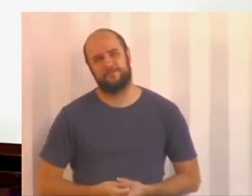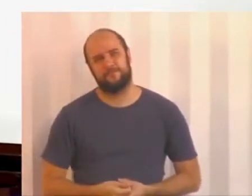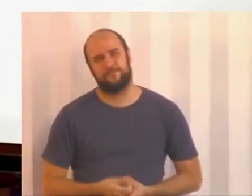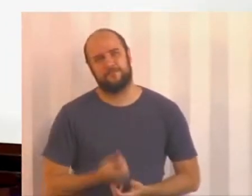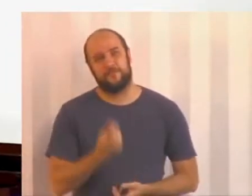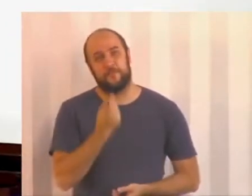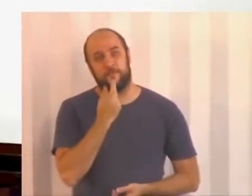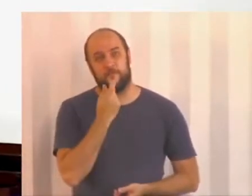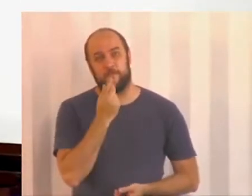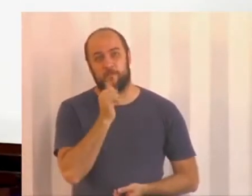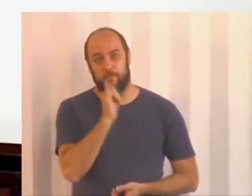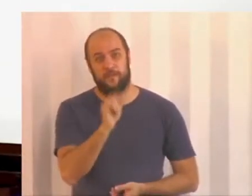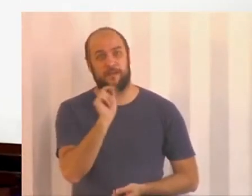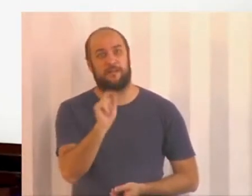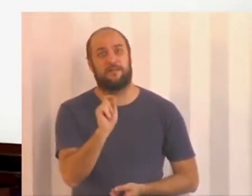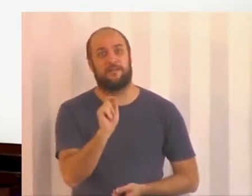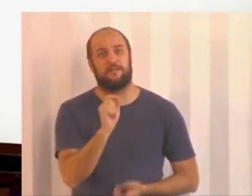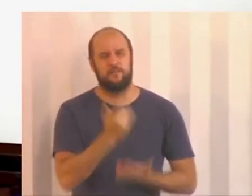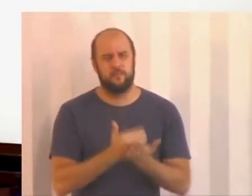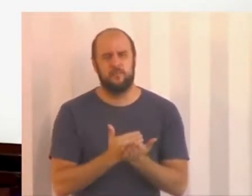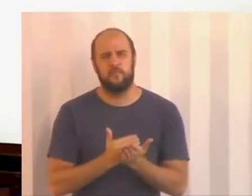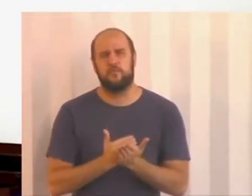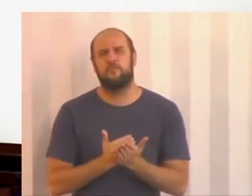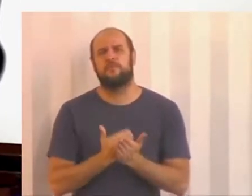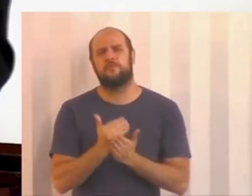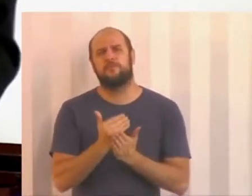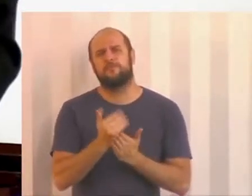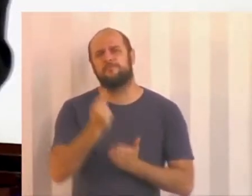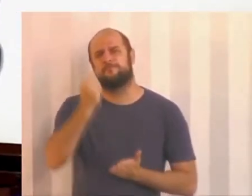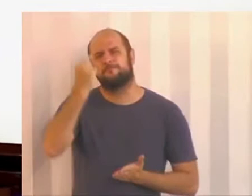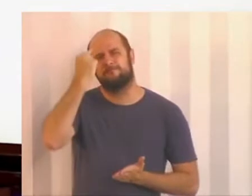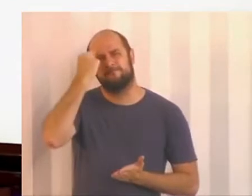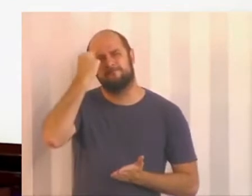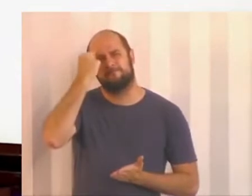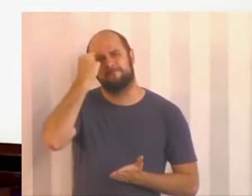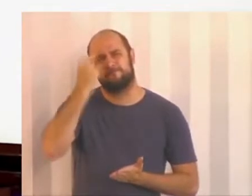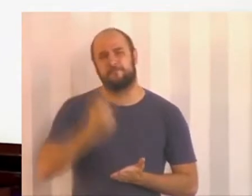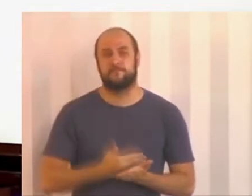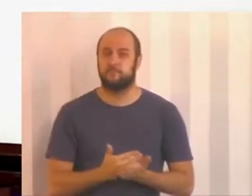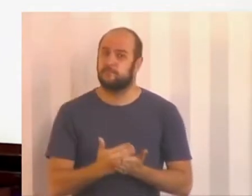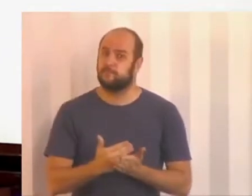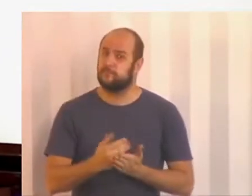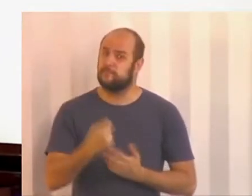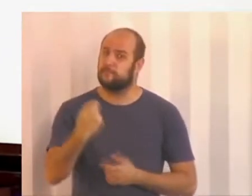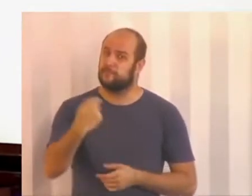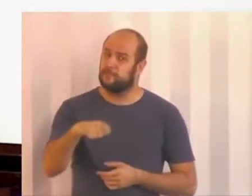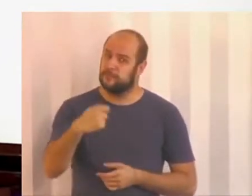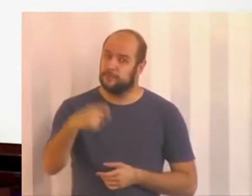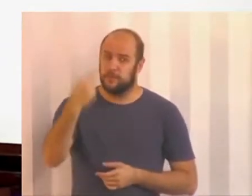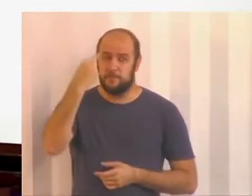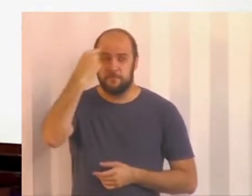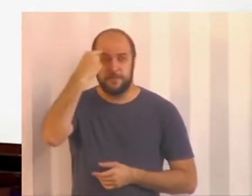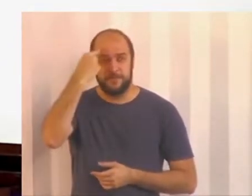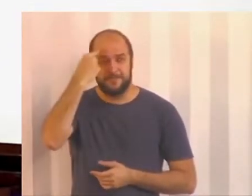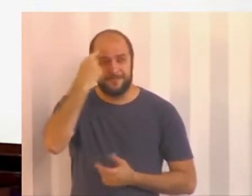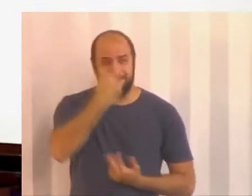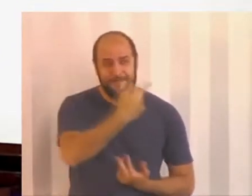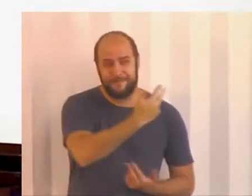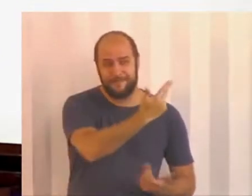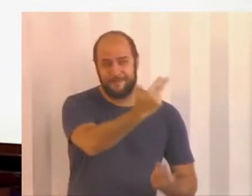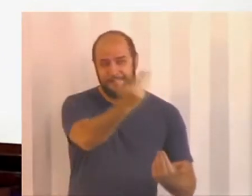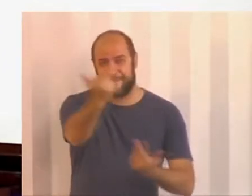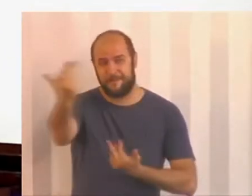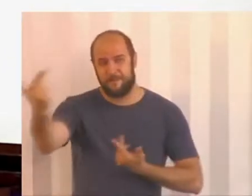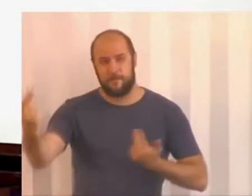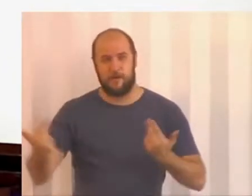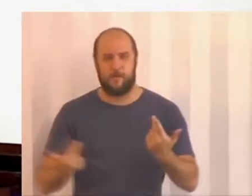diz, começando com o pensamento, dizendo que nós temos que pensar a mesma coisa.